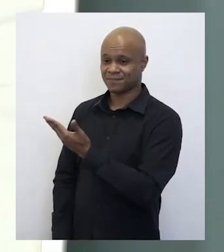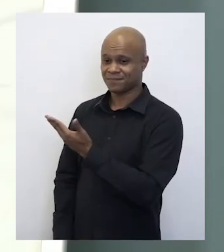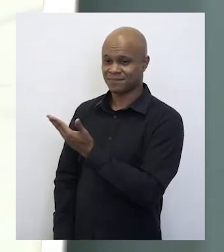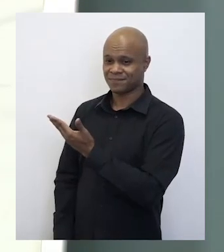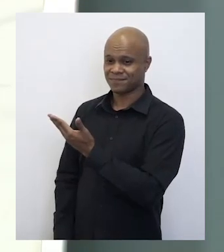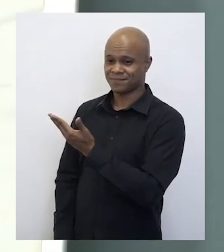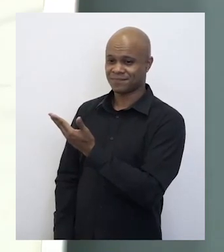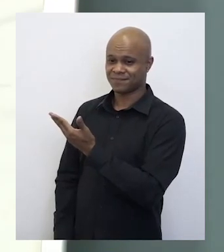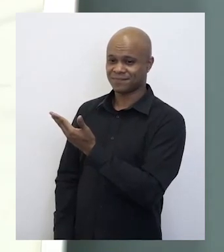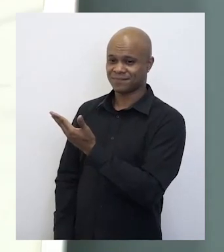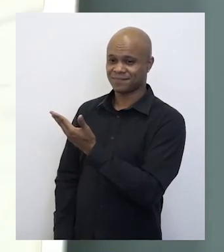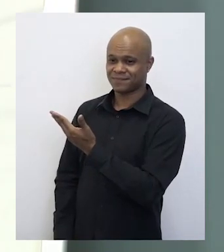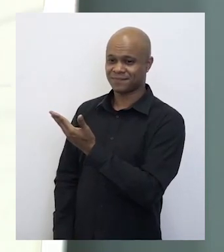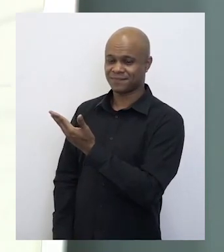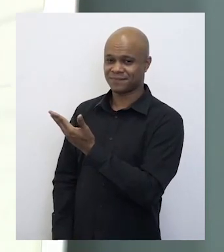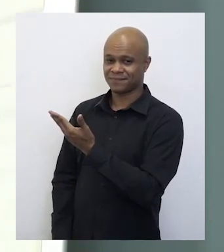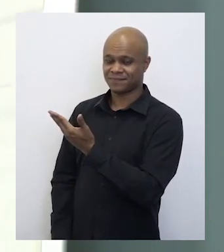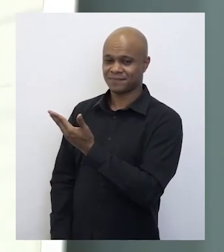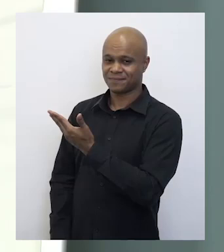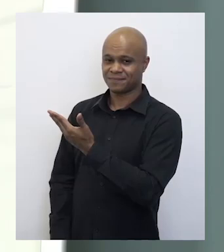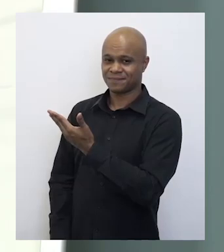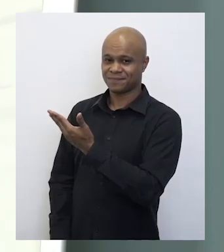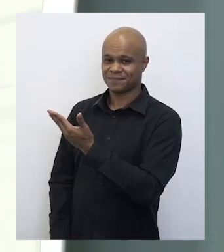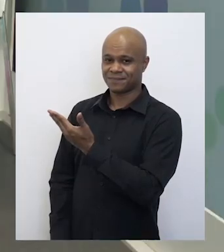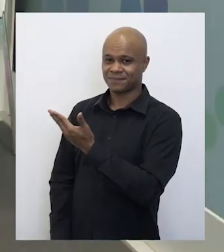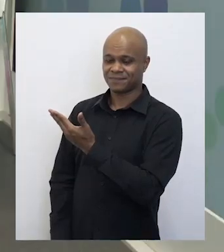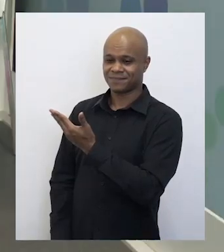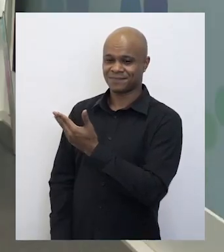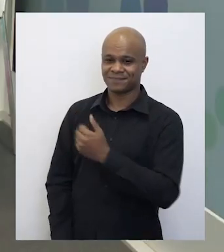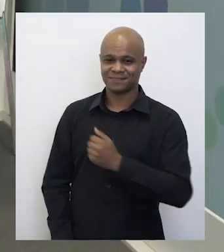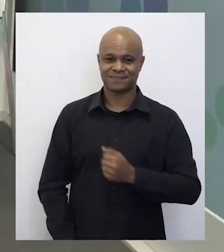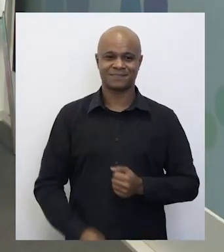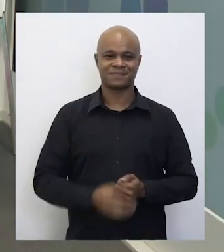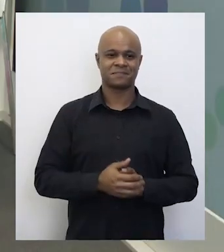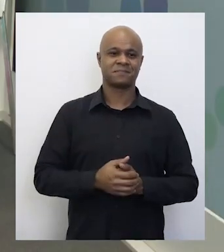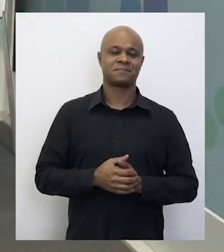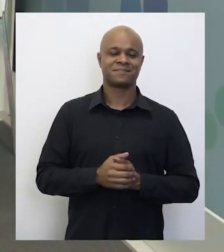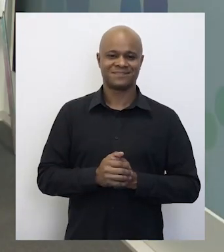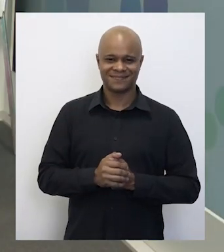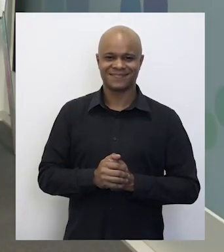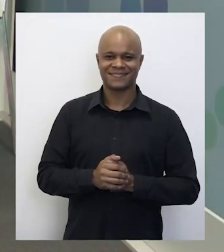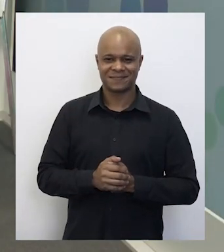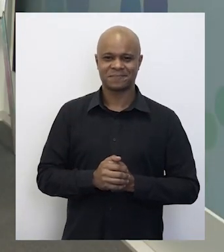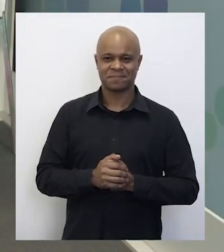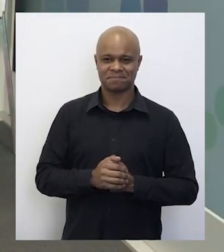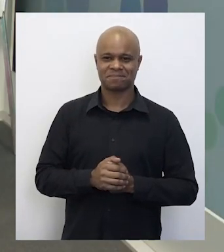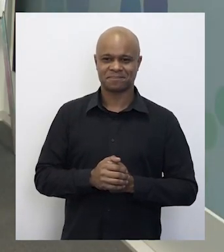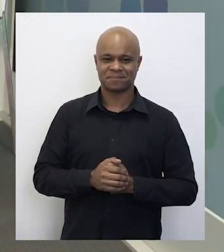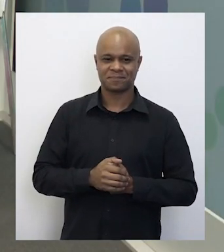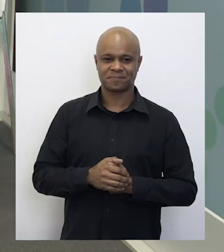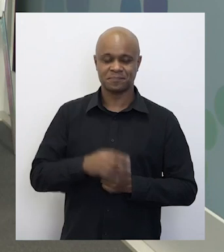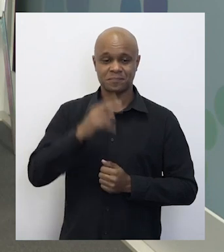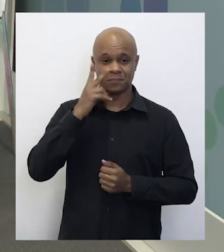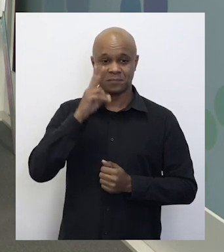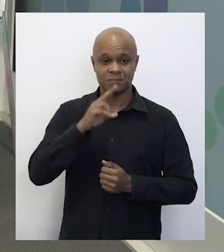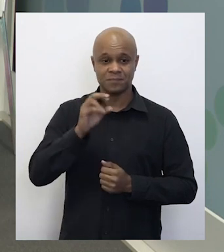4, ok? Retomando aqui. Ah, sabe o que aconteceu? É. Ó, aí tem 3 zeros no